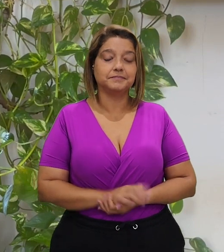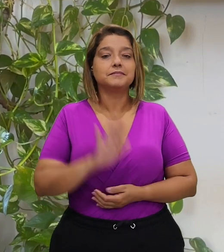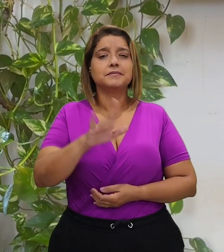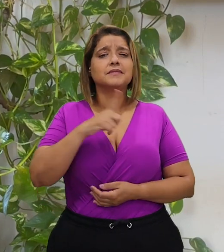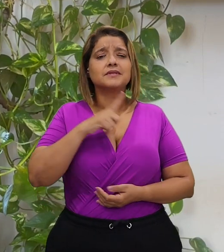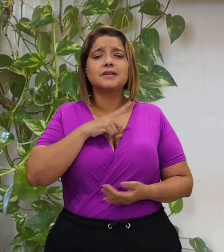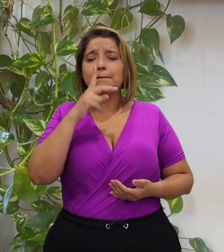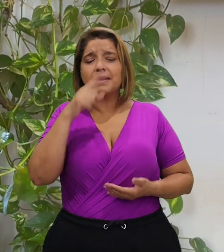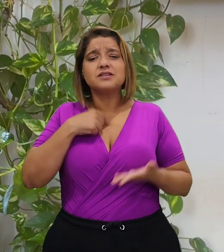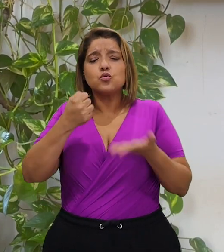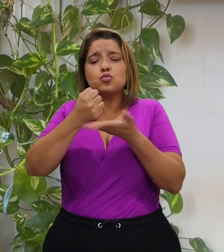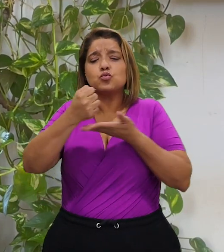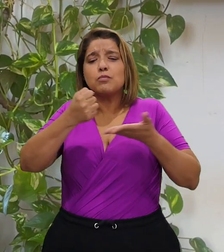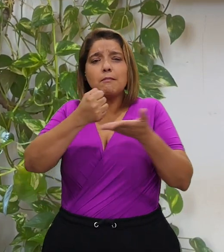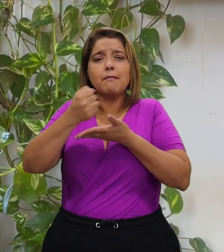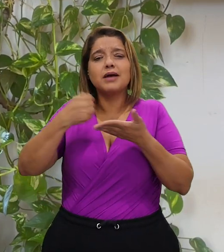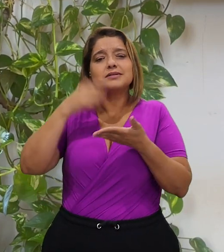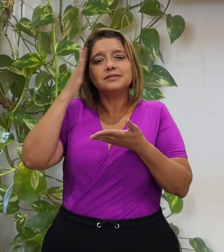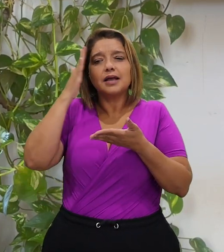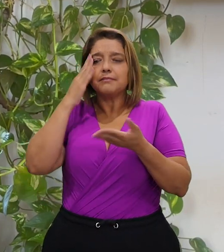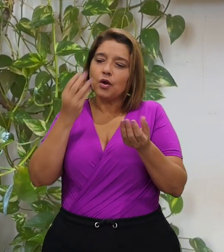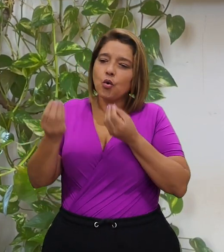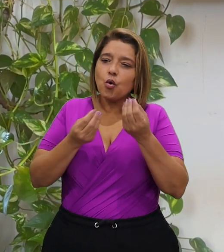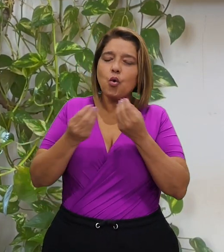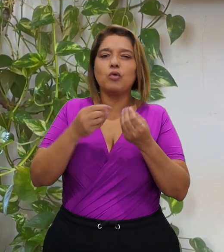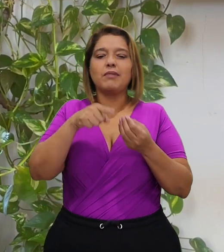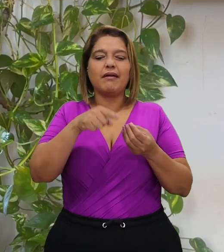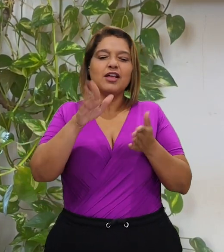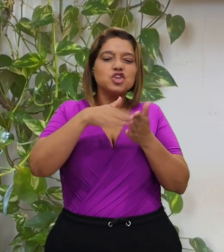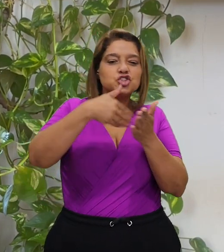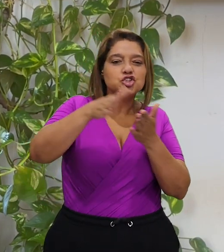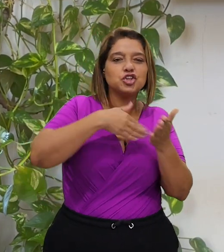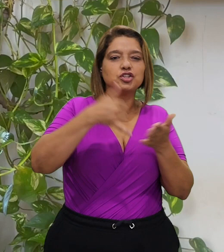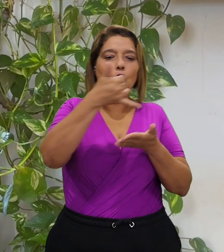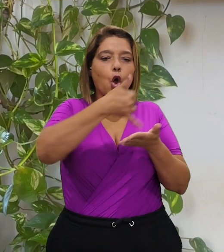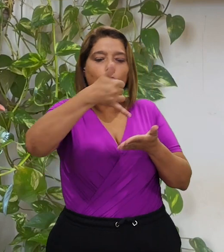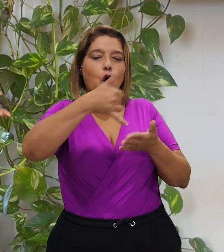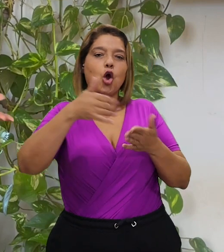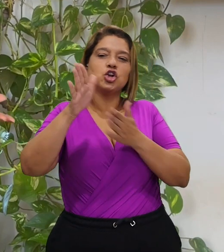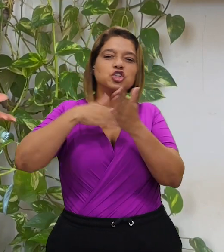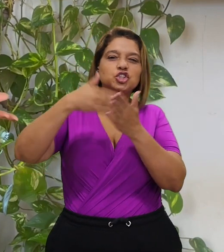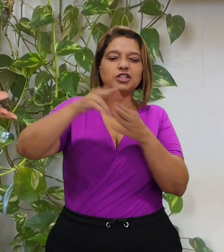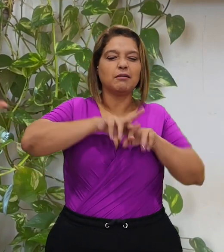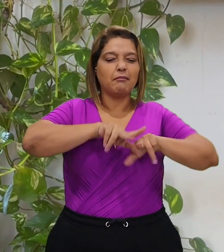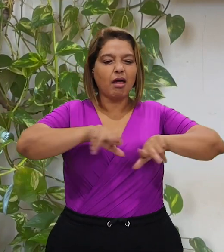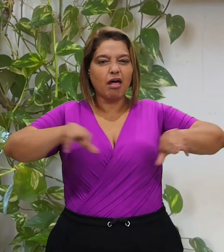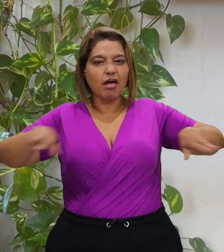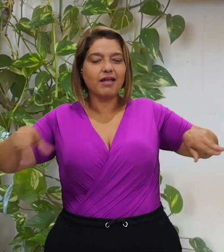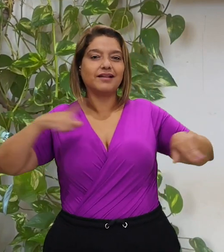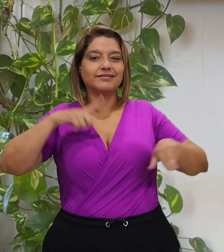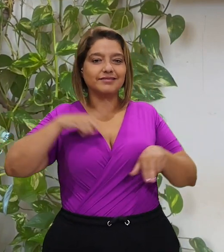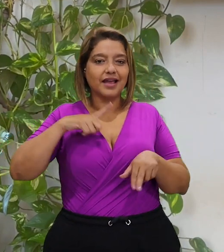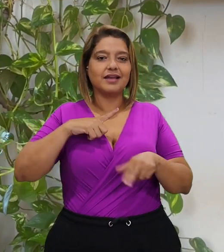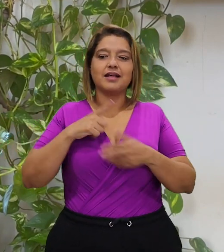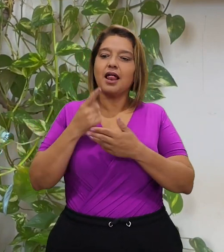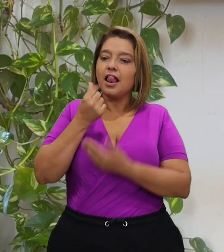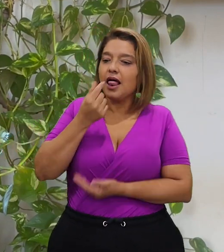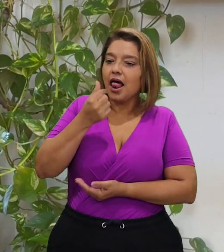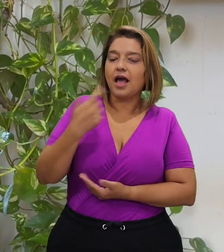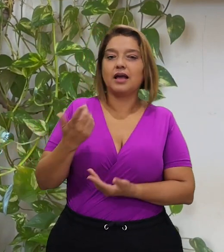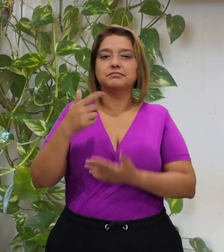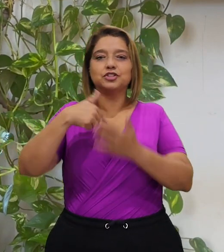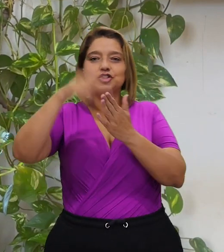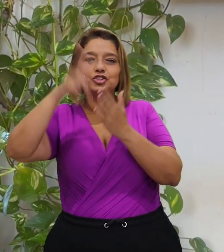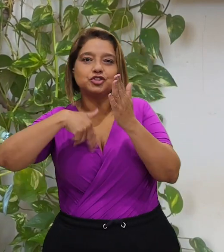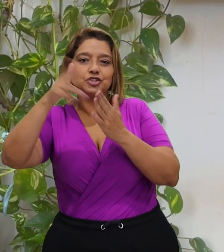questões de luz e sombra, cor, contraste, textura, você passa a entender que a